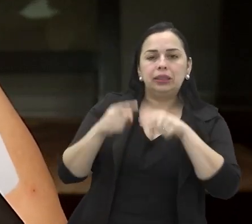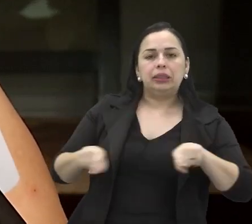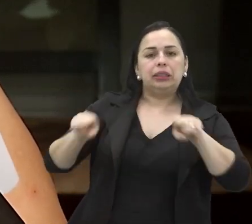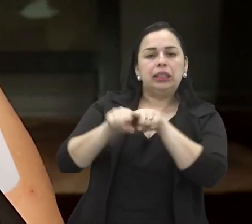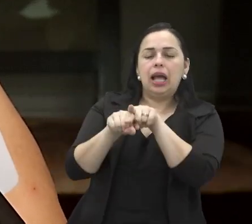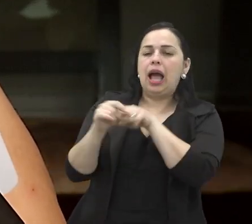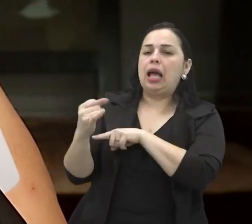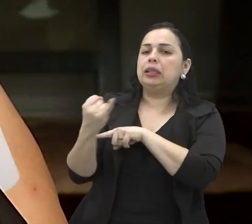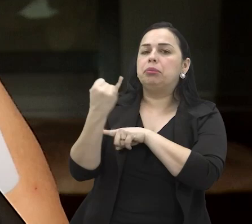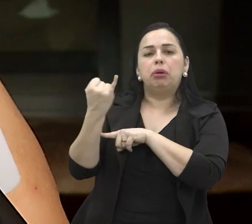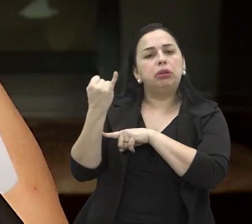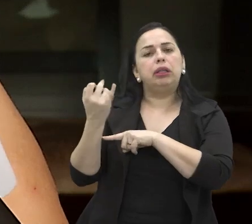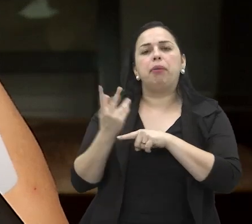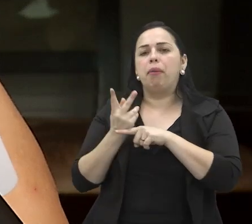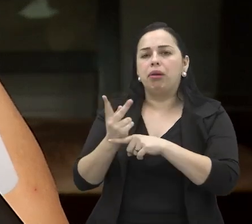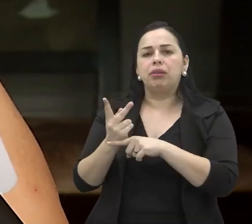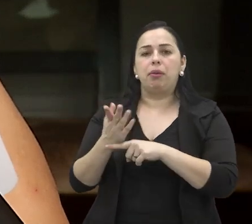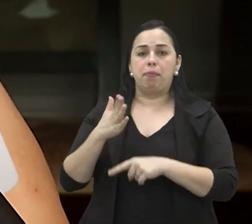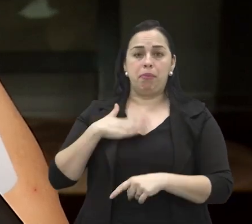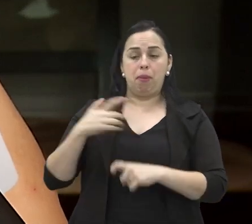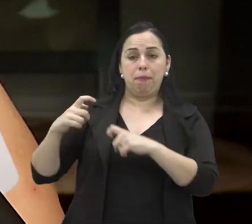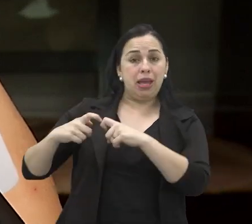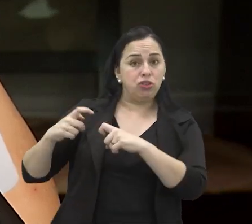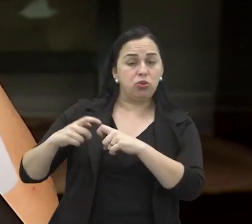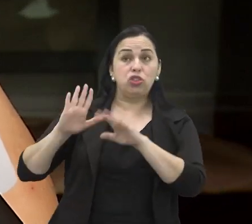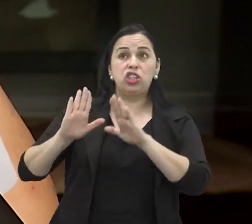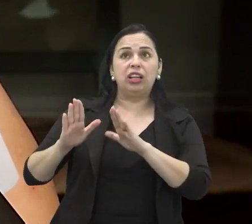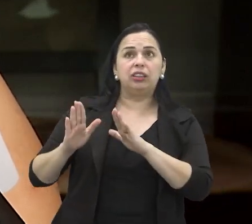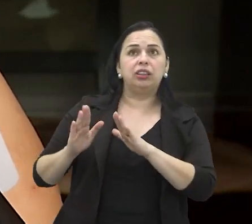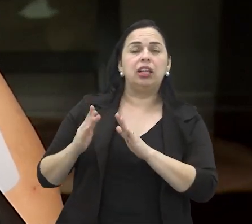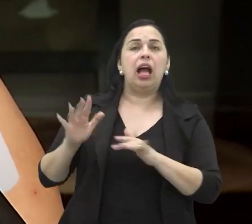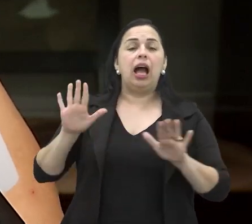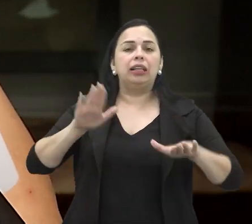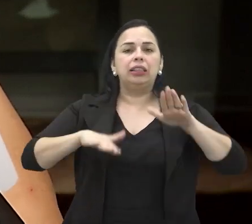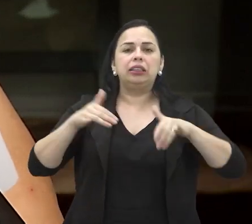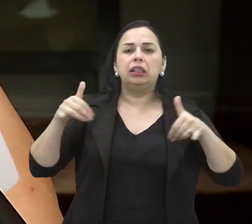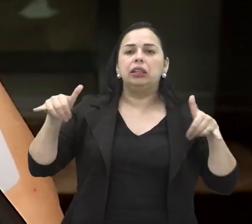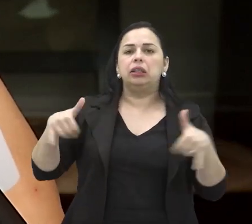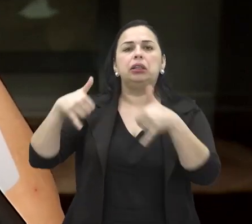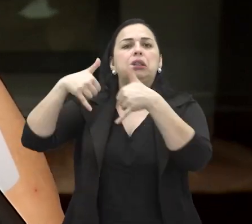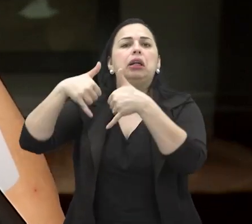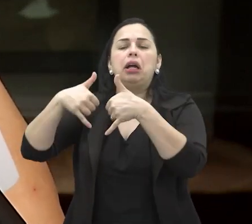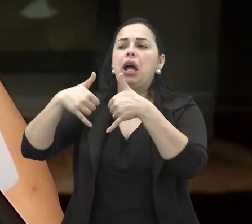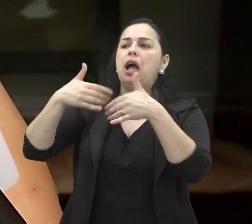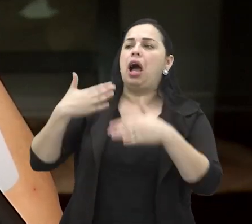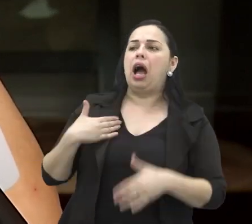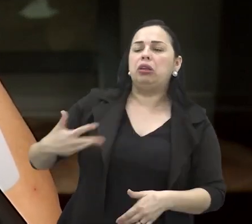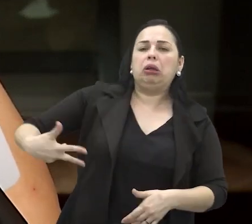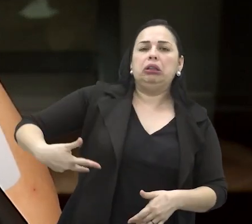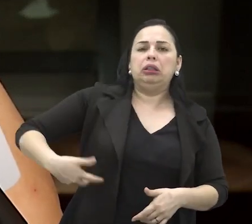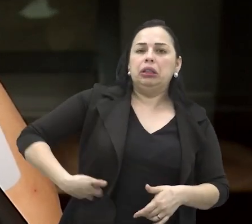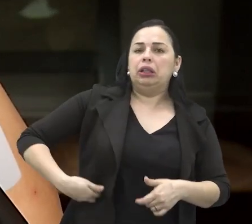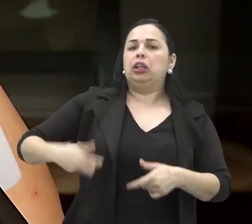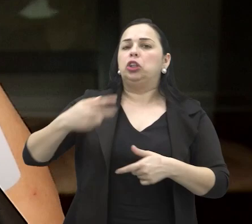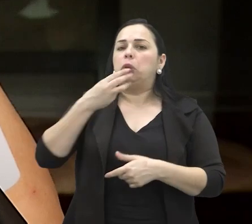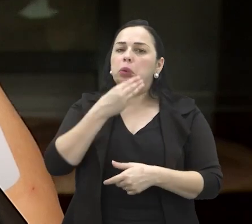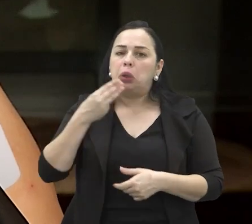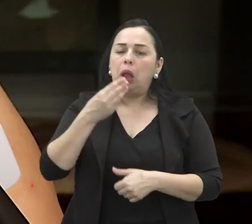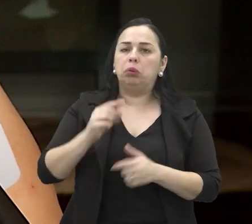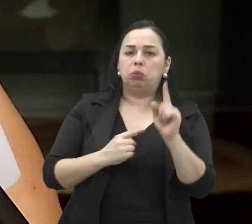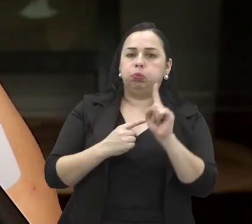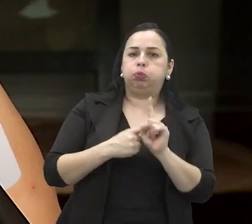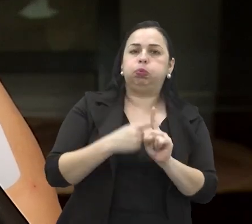a parceria do médico é importante a todo momento, que nem meu médico me acompanha, eu ligo para ele, doutor, porque eu estou tendo